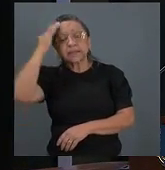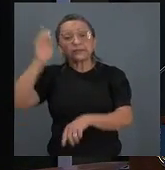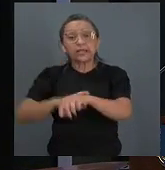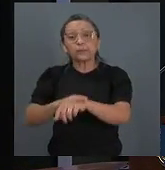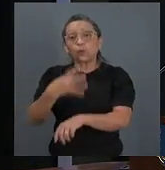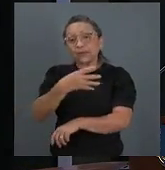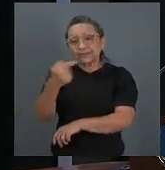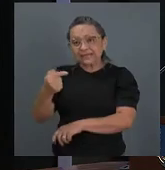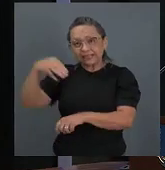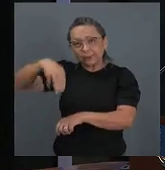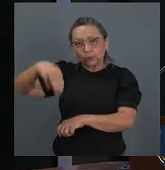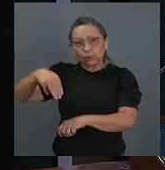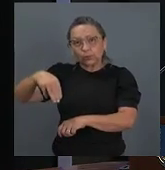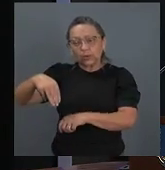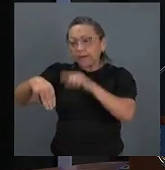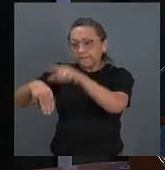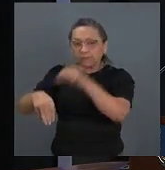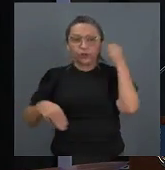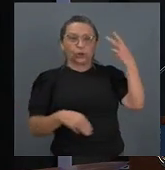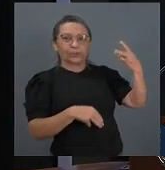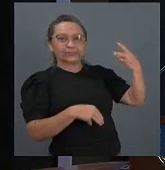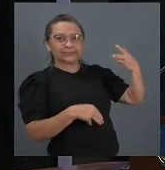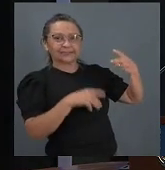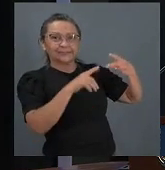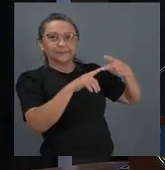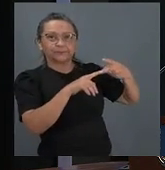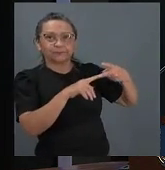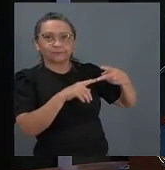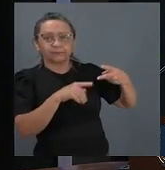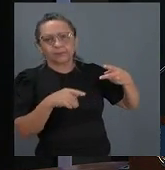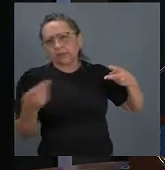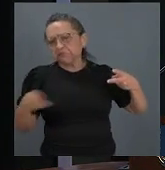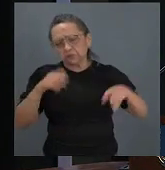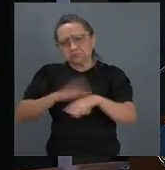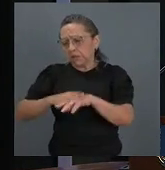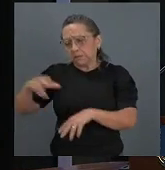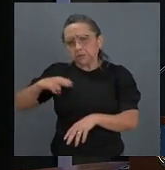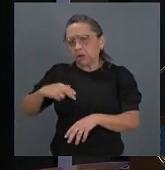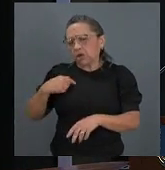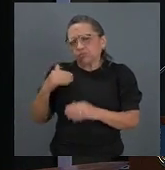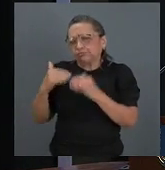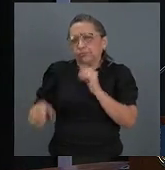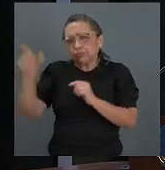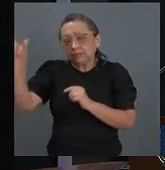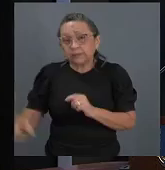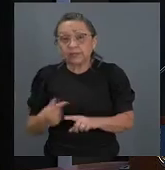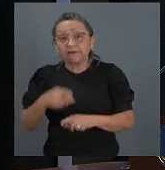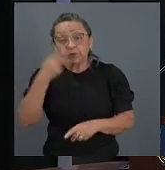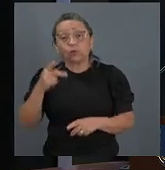minutos de uma fala, e ele falou de forma pessoal, até discordo dele, da senadora